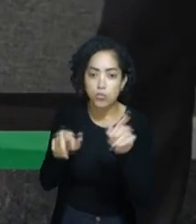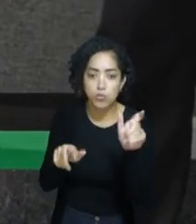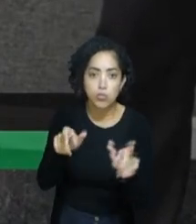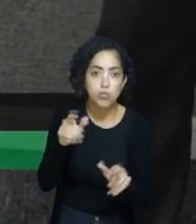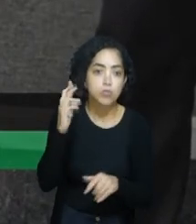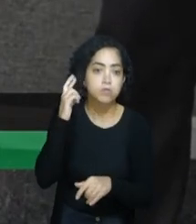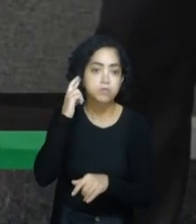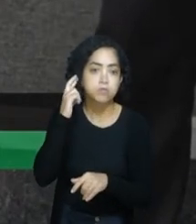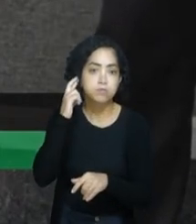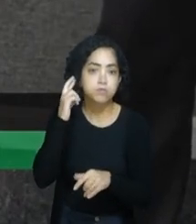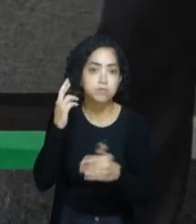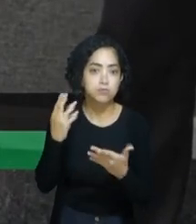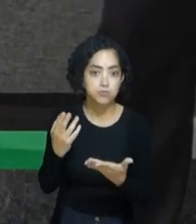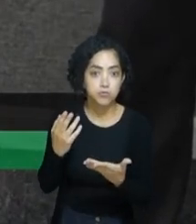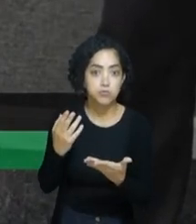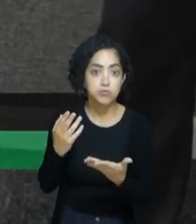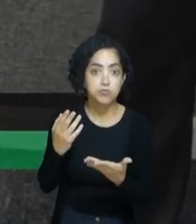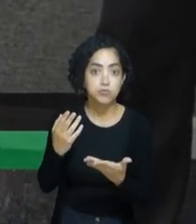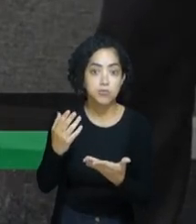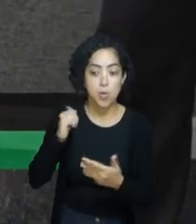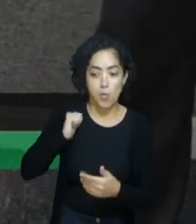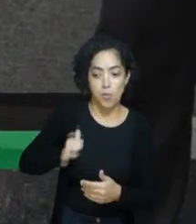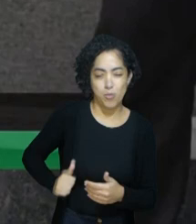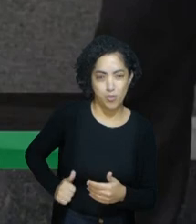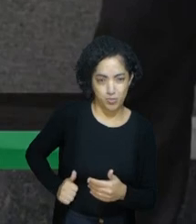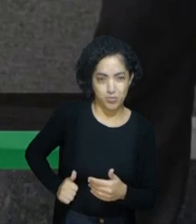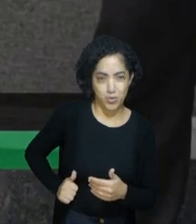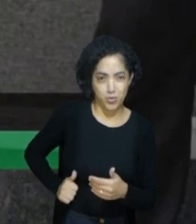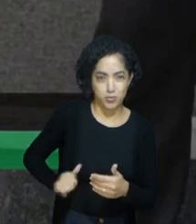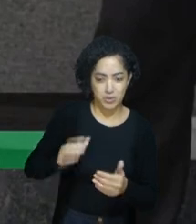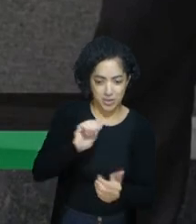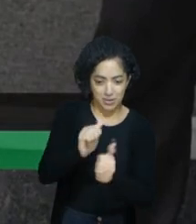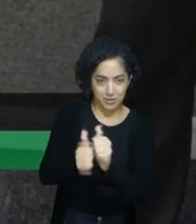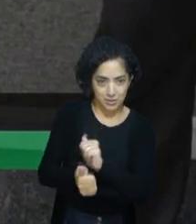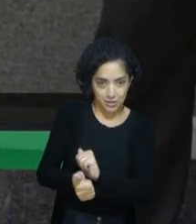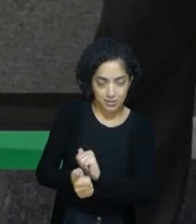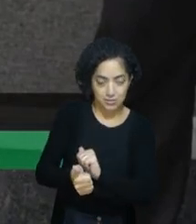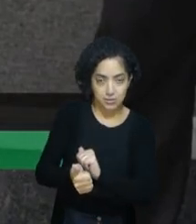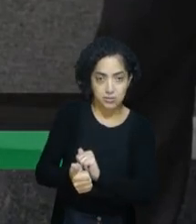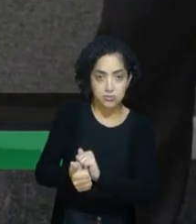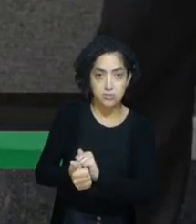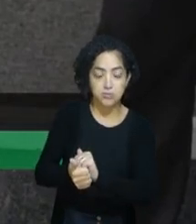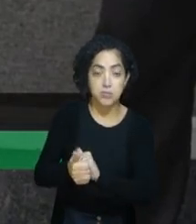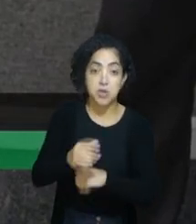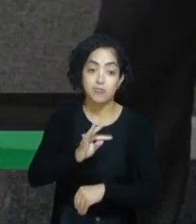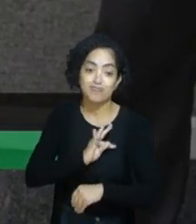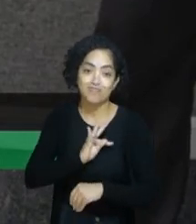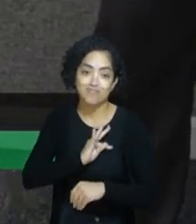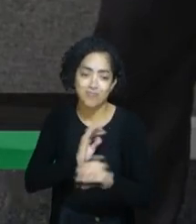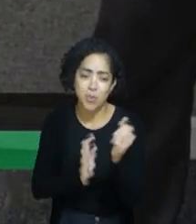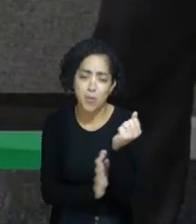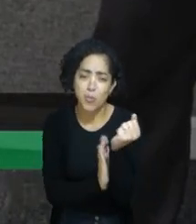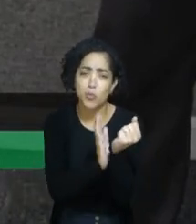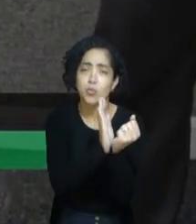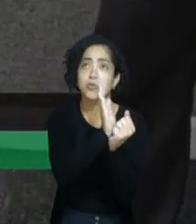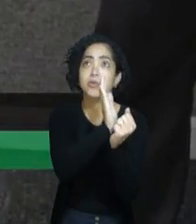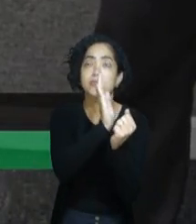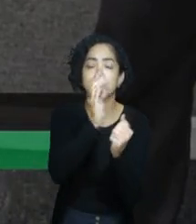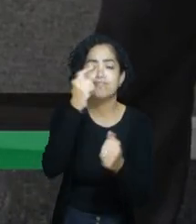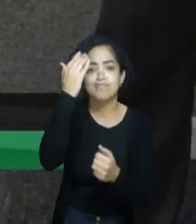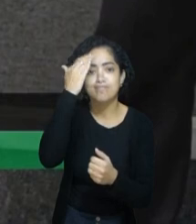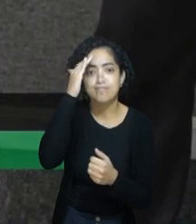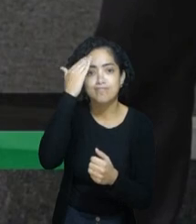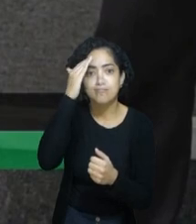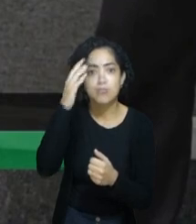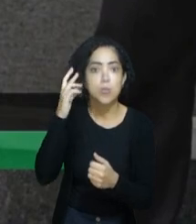vinham recebendo o chamado bolsa atleta e por algum entendimento técnico e burocrático passaram a entender que